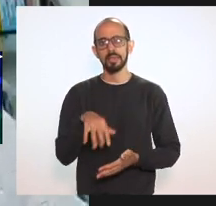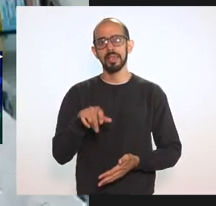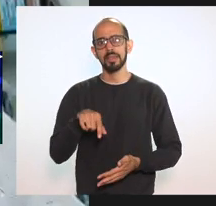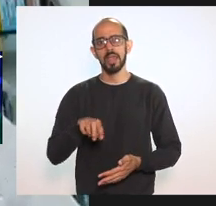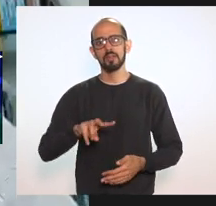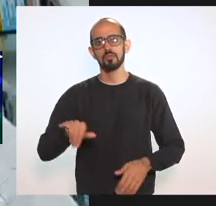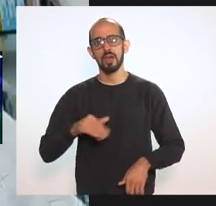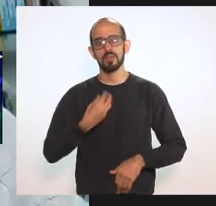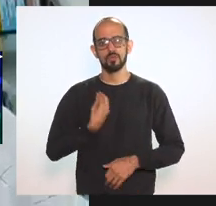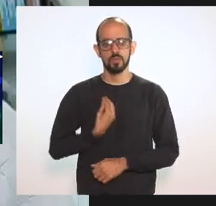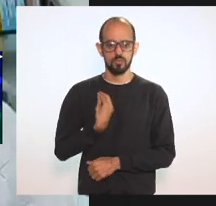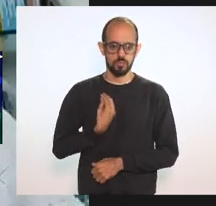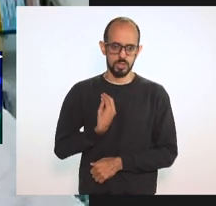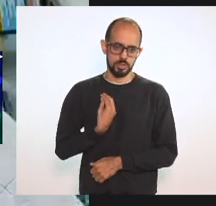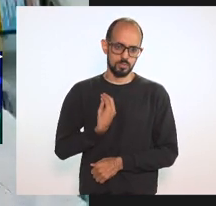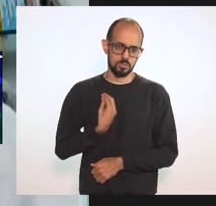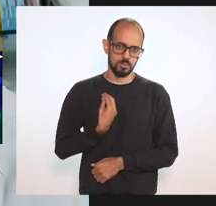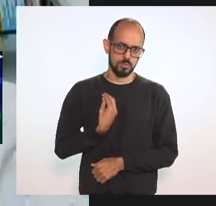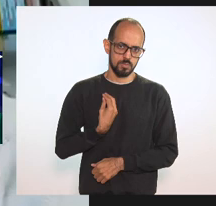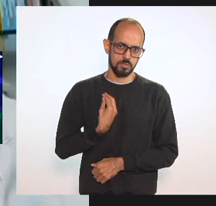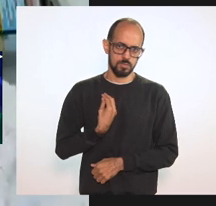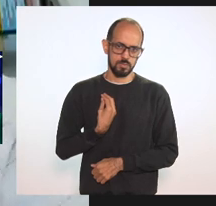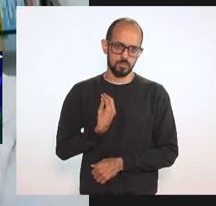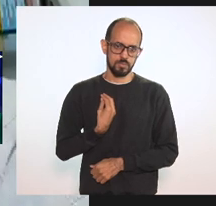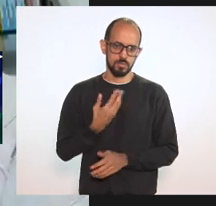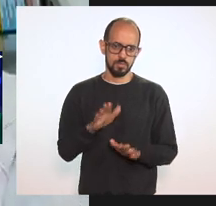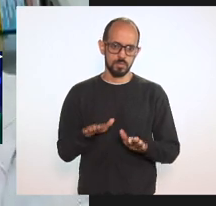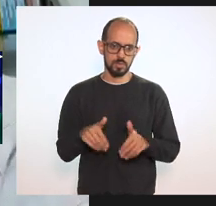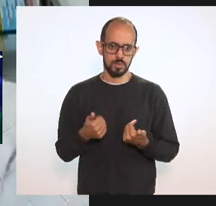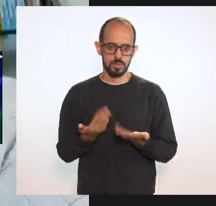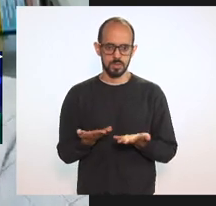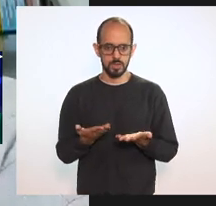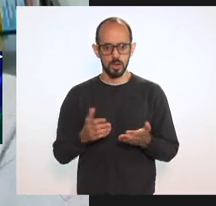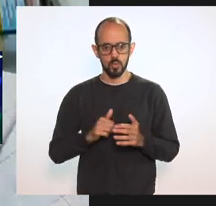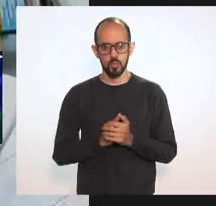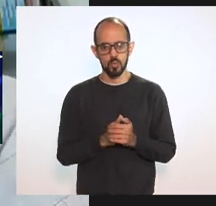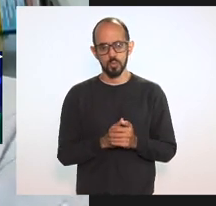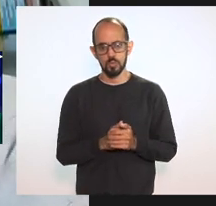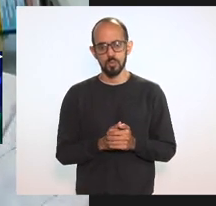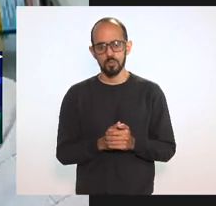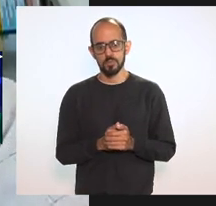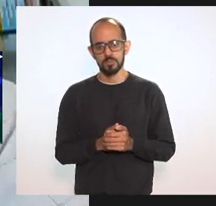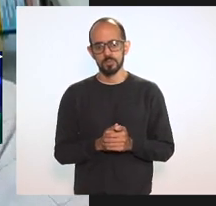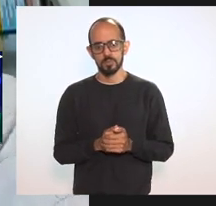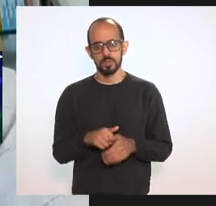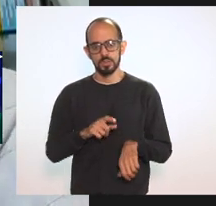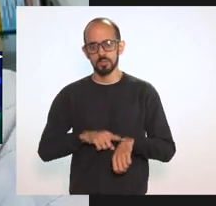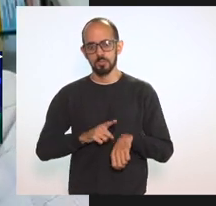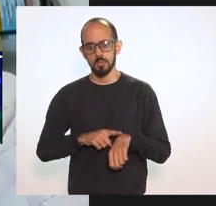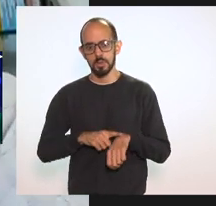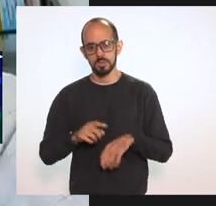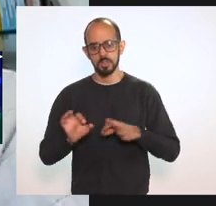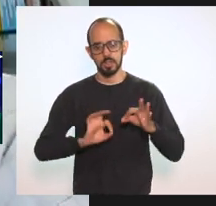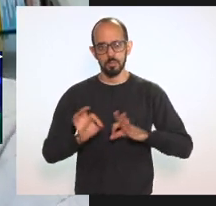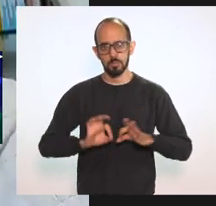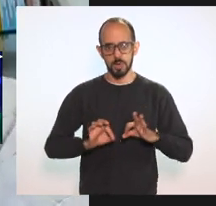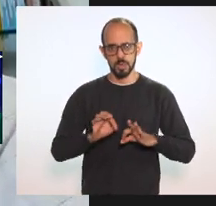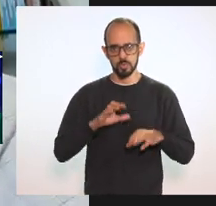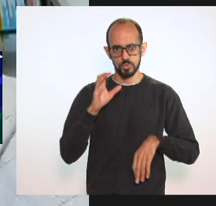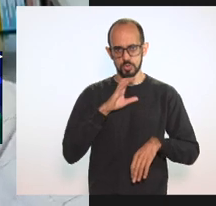vai ser enfim porque ele desses dois pontos de vistas em peças tem de haver um plano de contingência ou